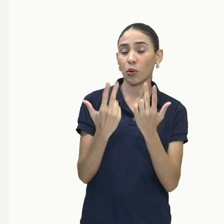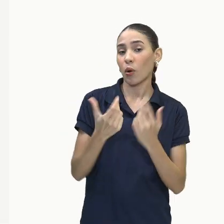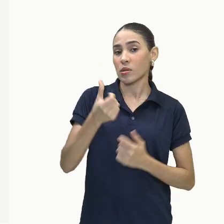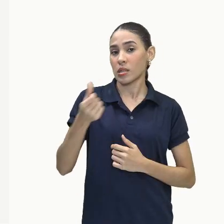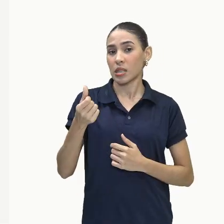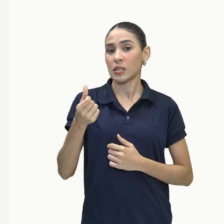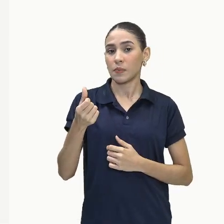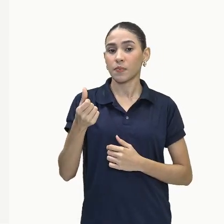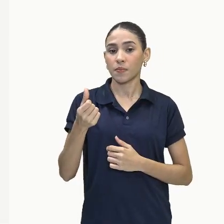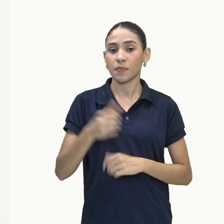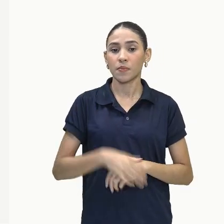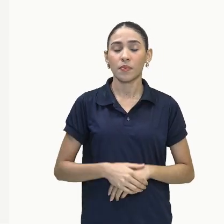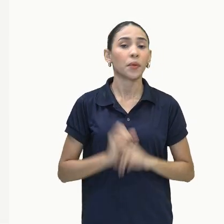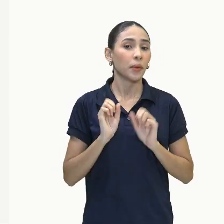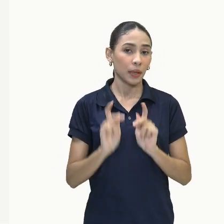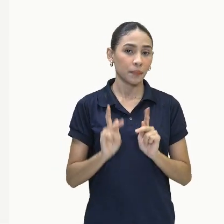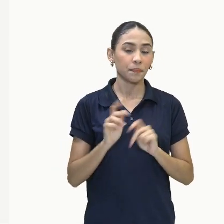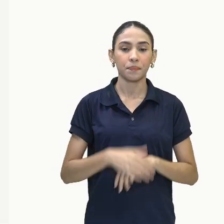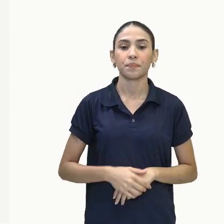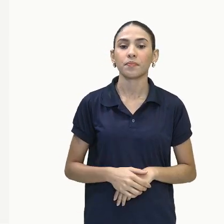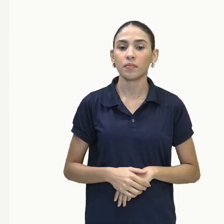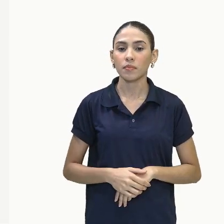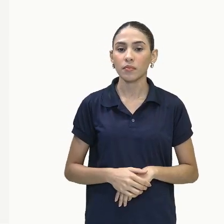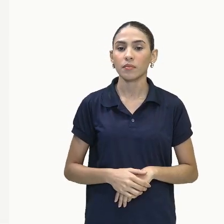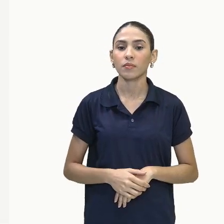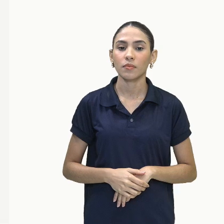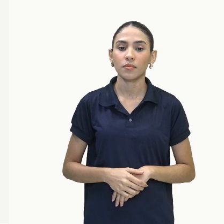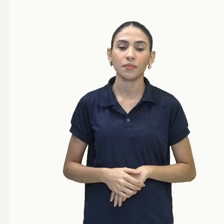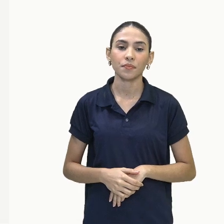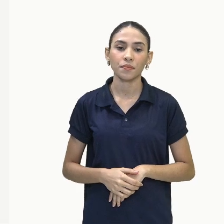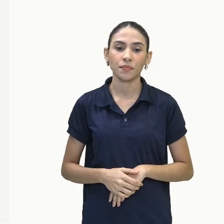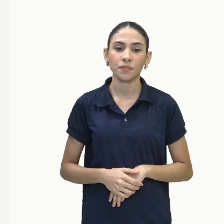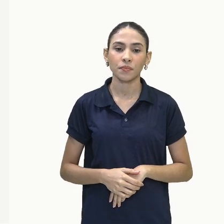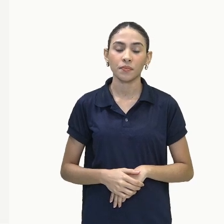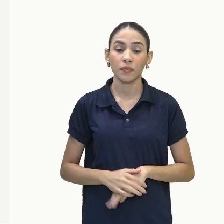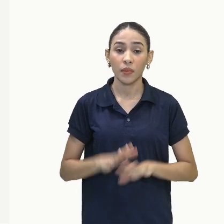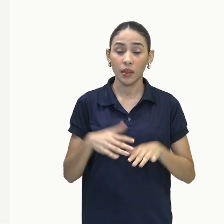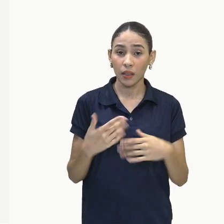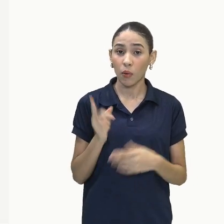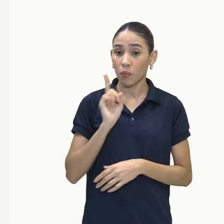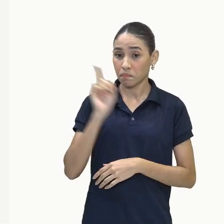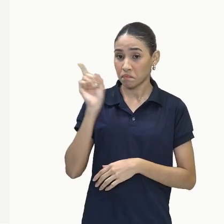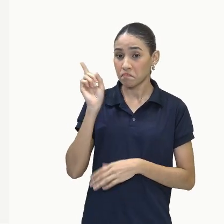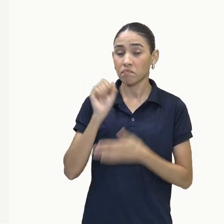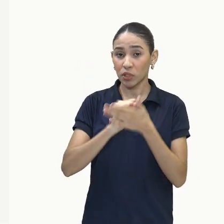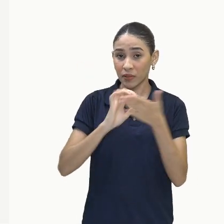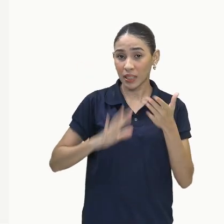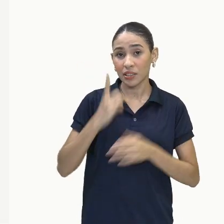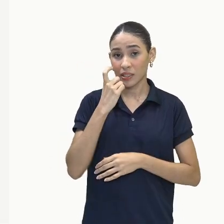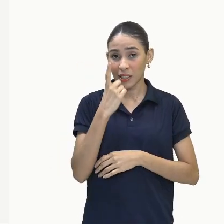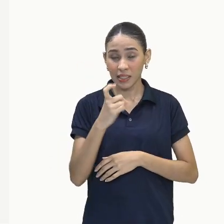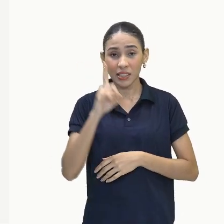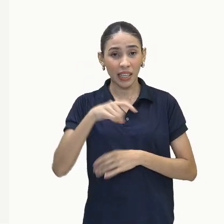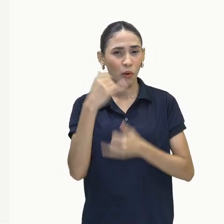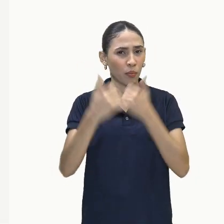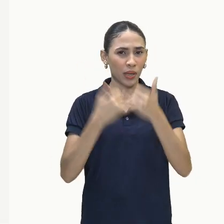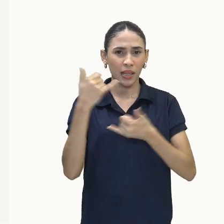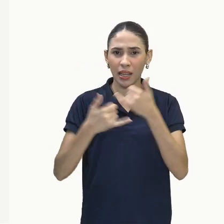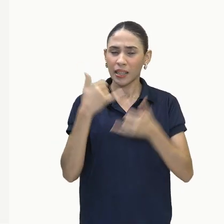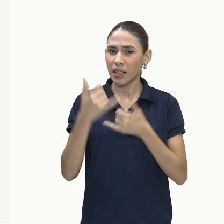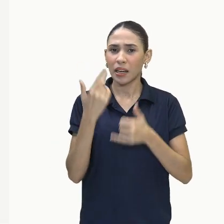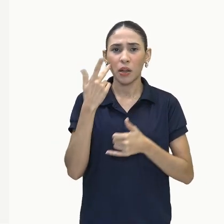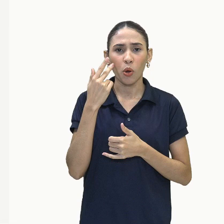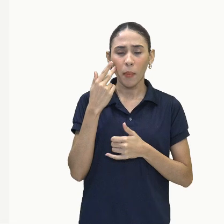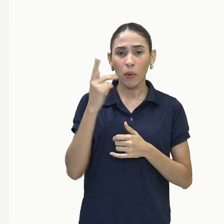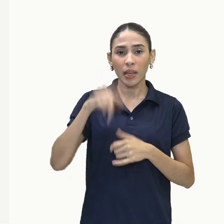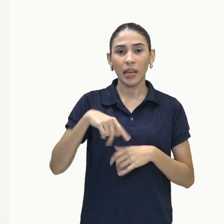6. Beleza. Então, nós temos aqui um problema bastante interessante, que é um jogo muito comum, né? Que é o